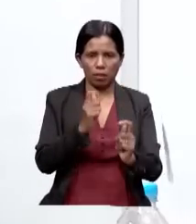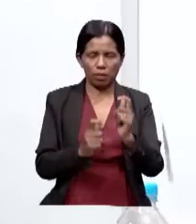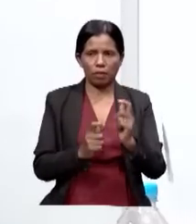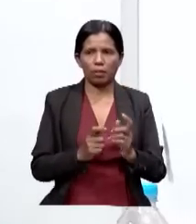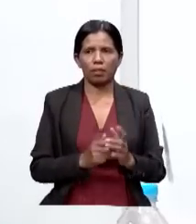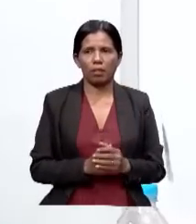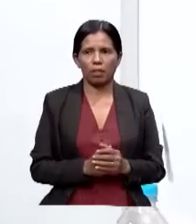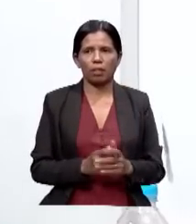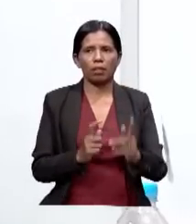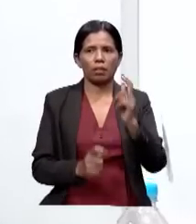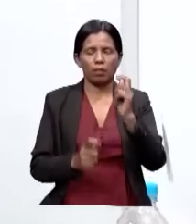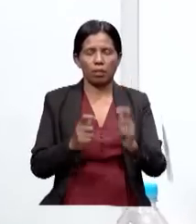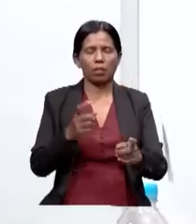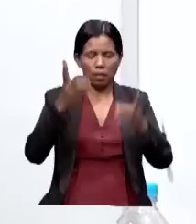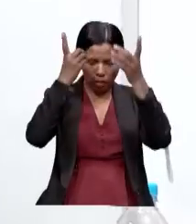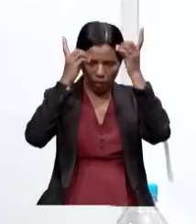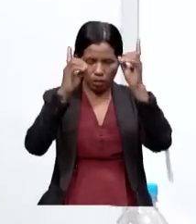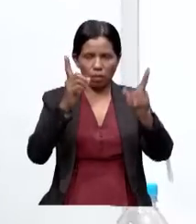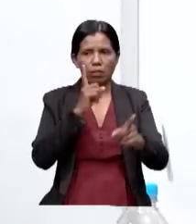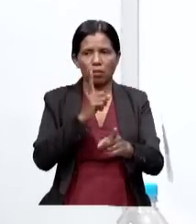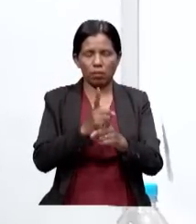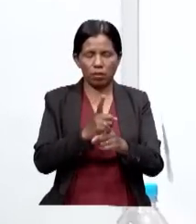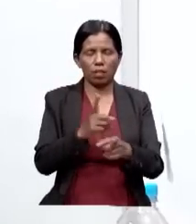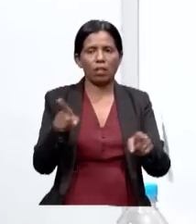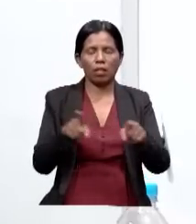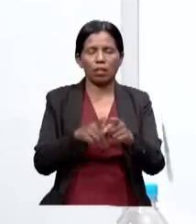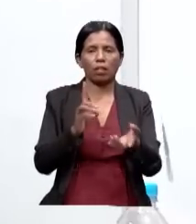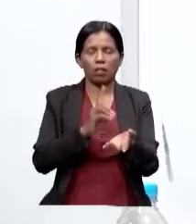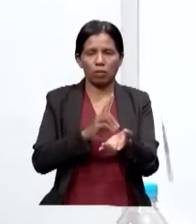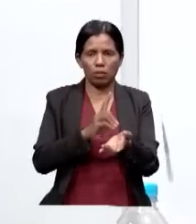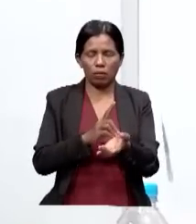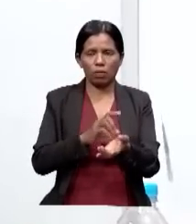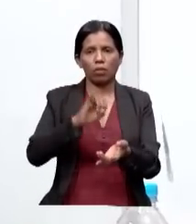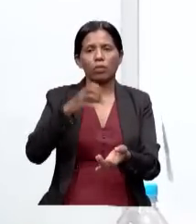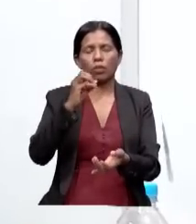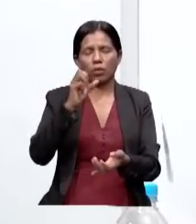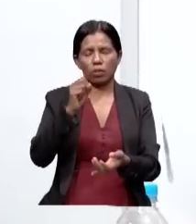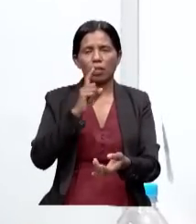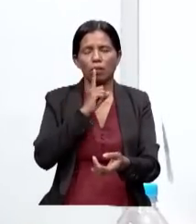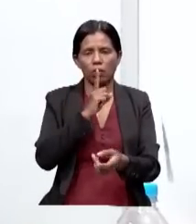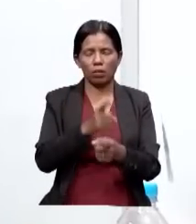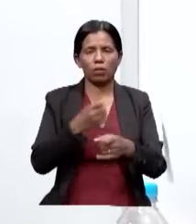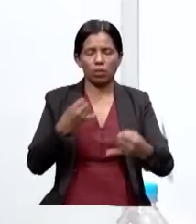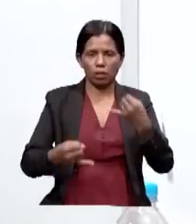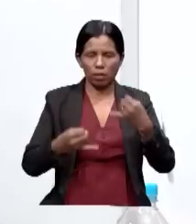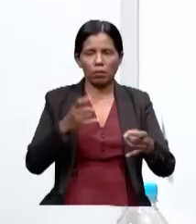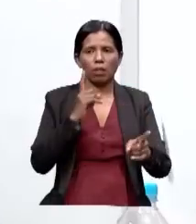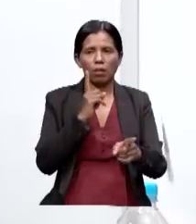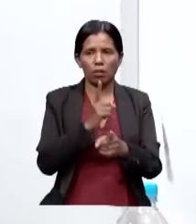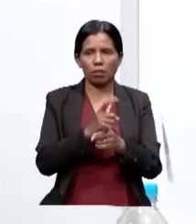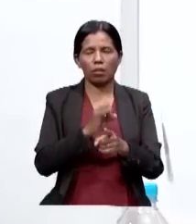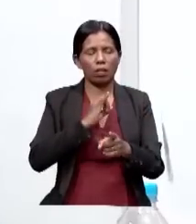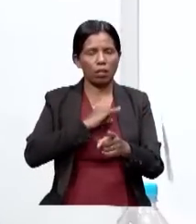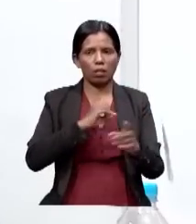E tribunal é decisão, claro. A nessa é o Dr. José Lúcio Massatete. Claro. Justiça, mas não é do. Sim. A lei é ética,